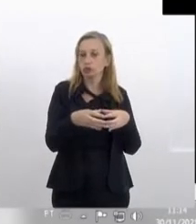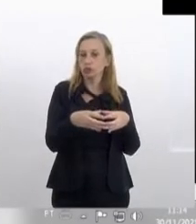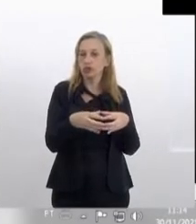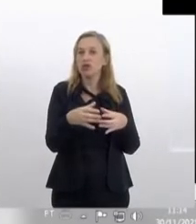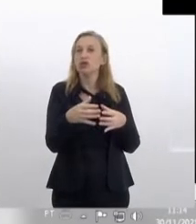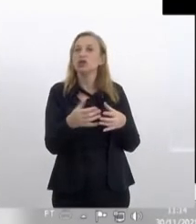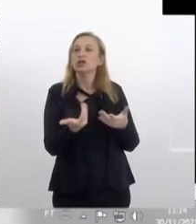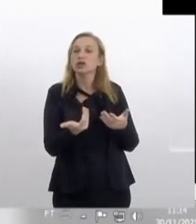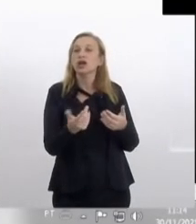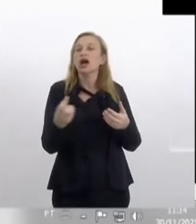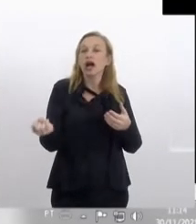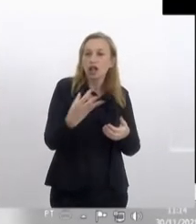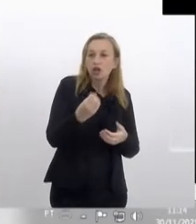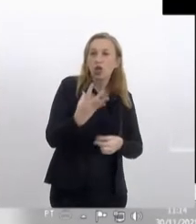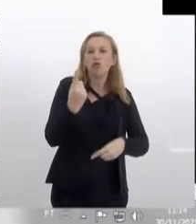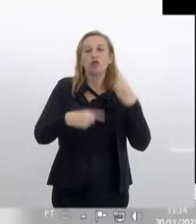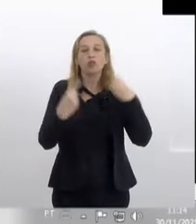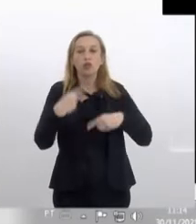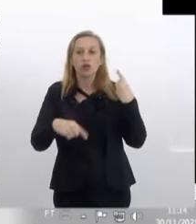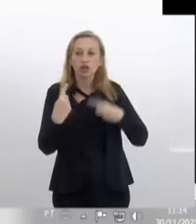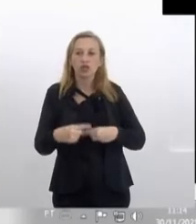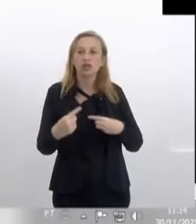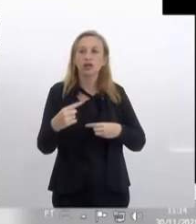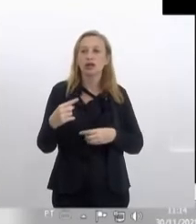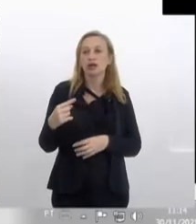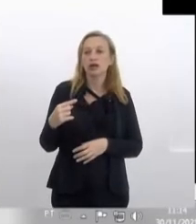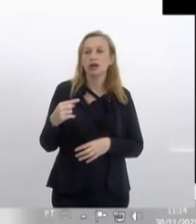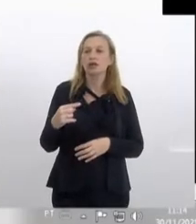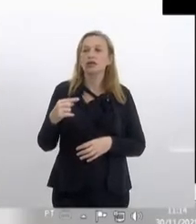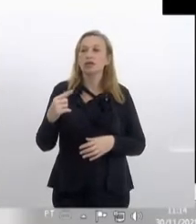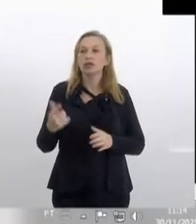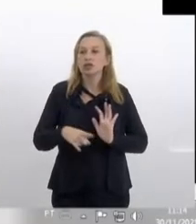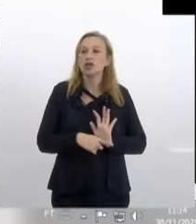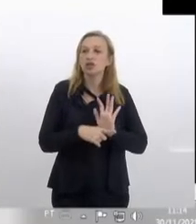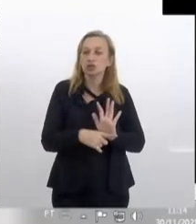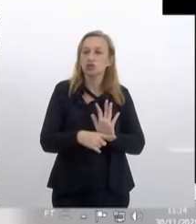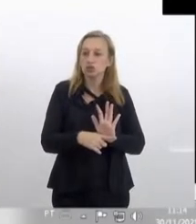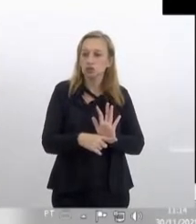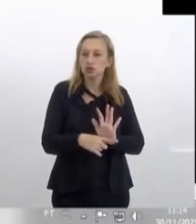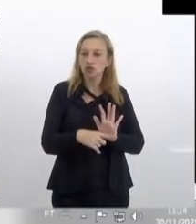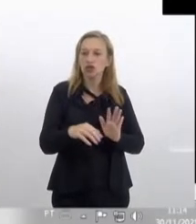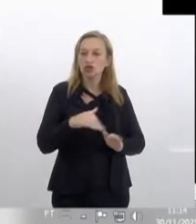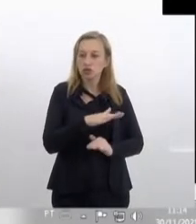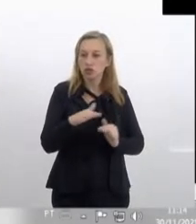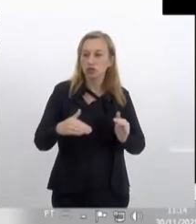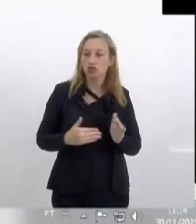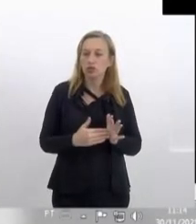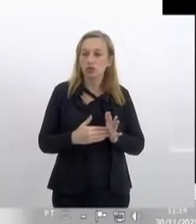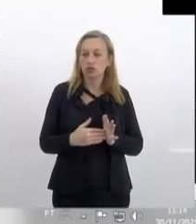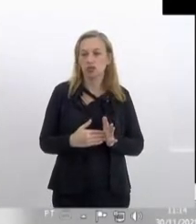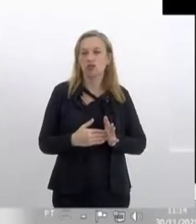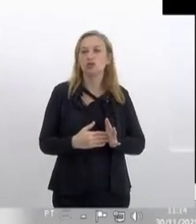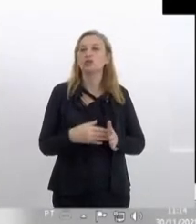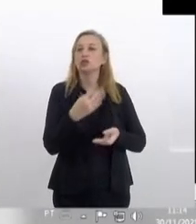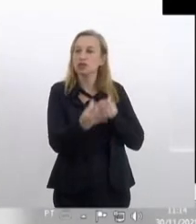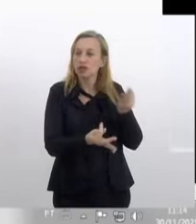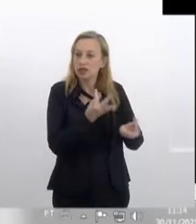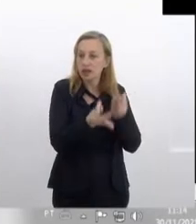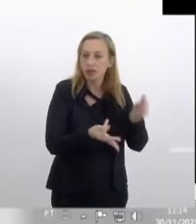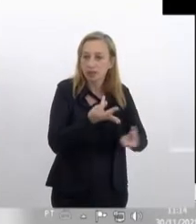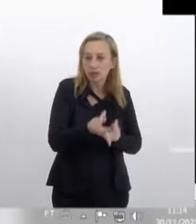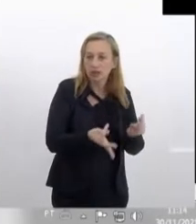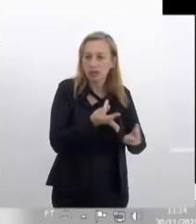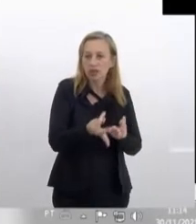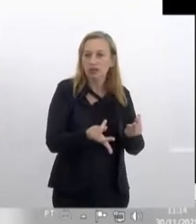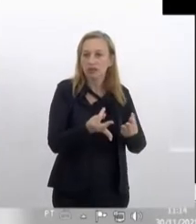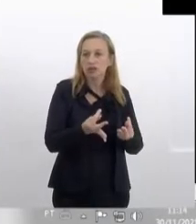Então, a nova política traz a promoção e garantia, né, da articulação e integração de todas as intervenções de tratamento, recuperação e